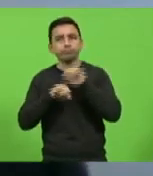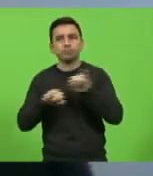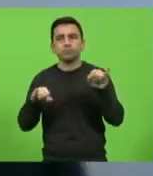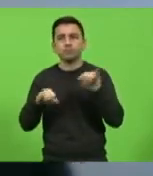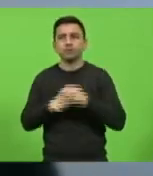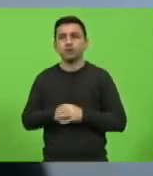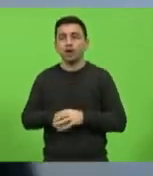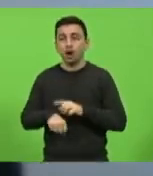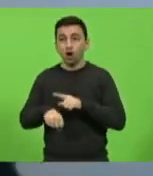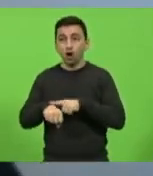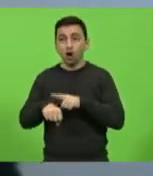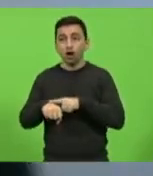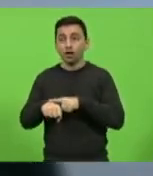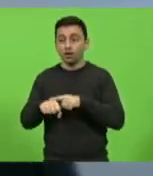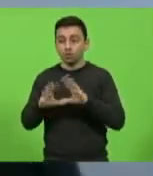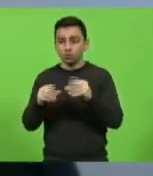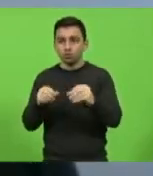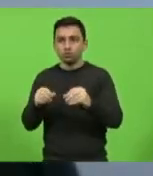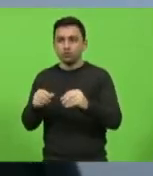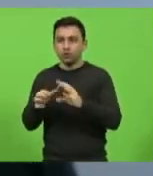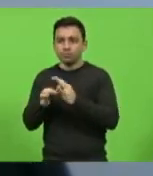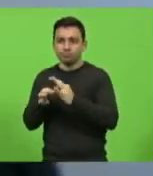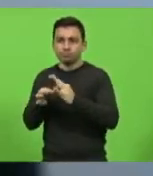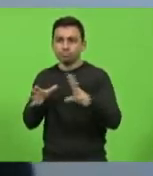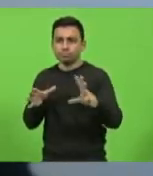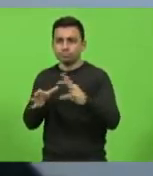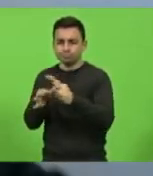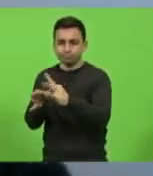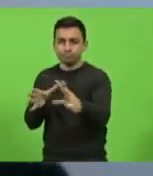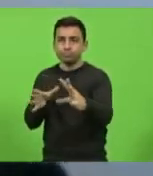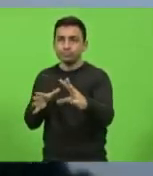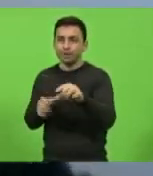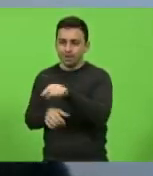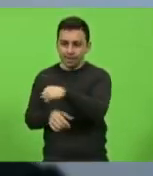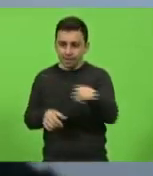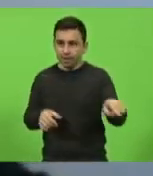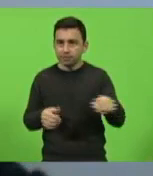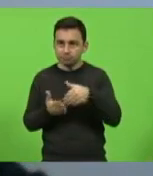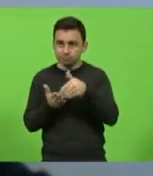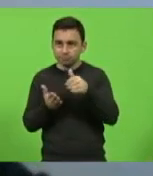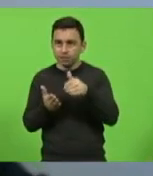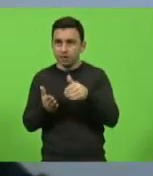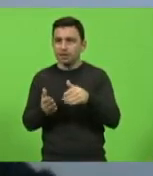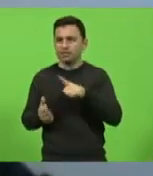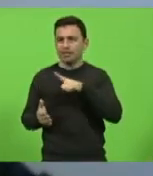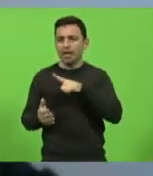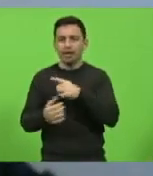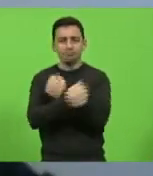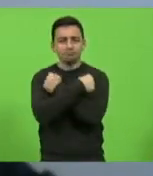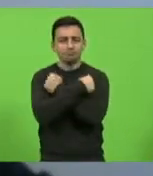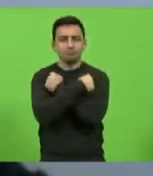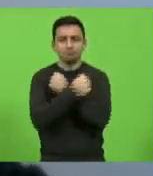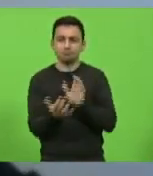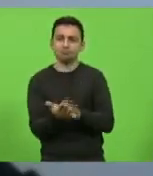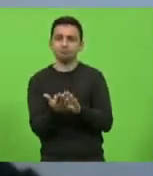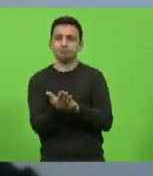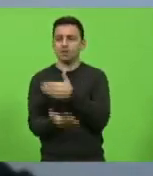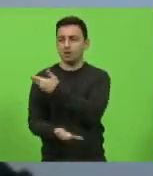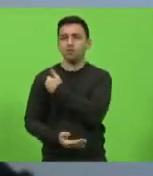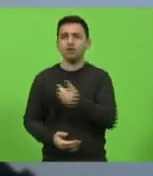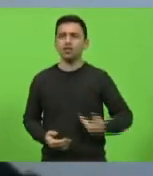quando desligados, foram seguidos de elogios, publicamente sendo abraçados pelo líder